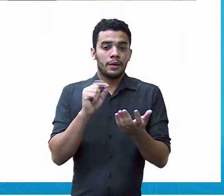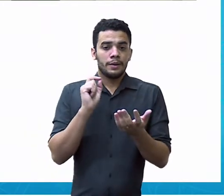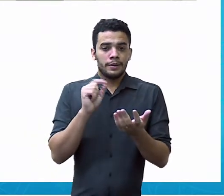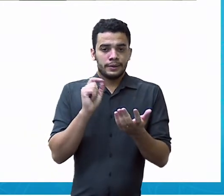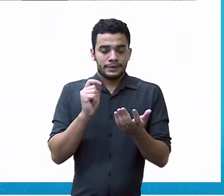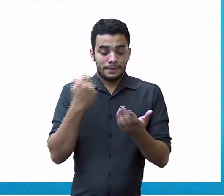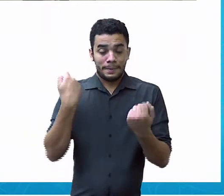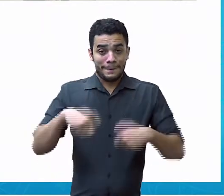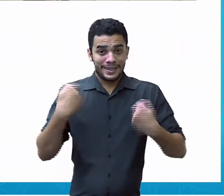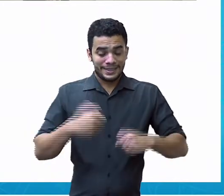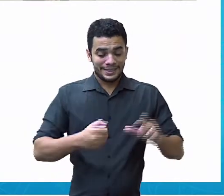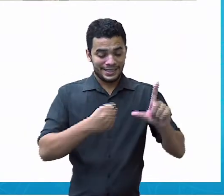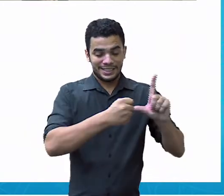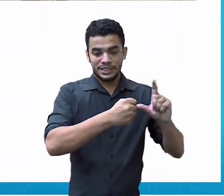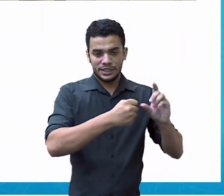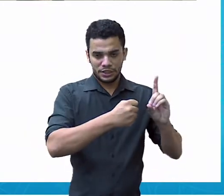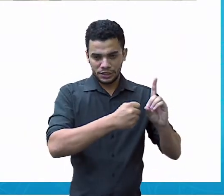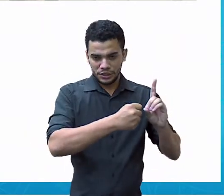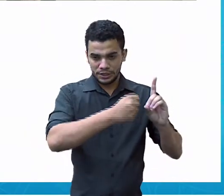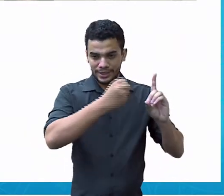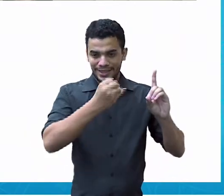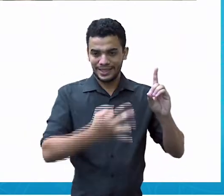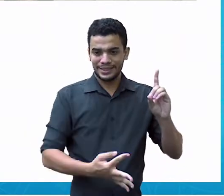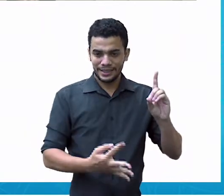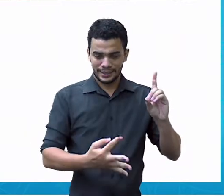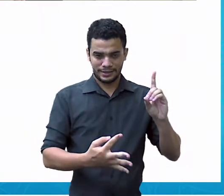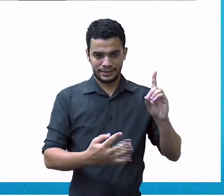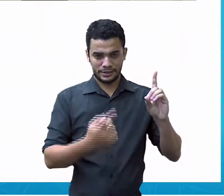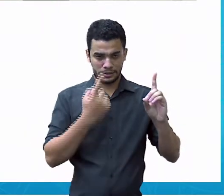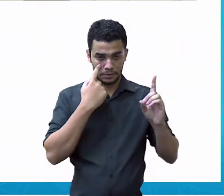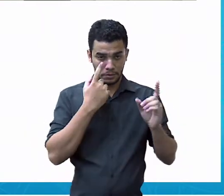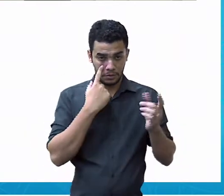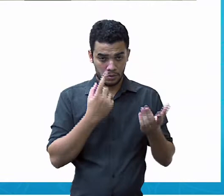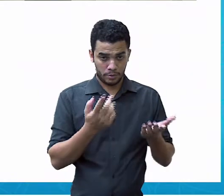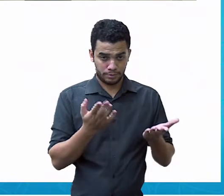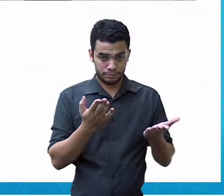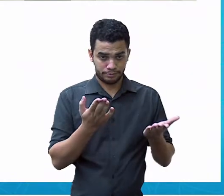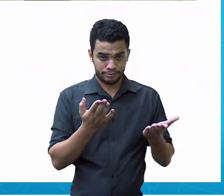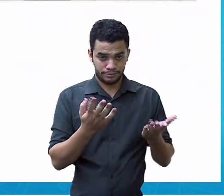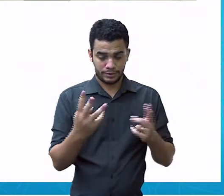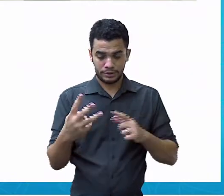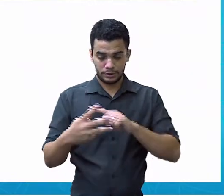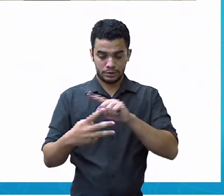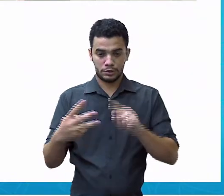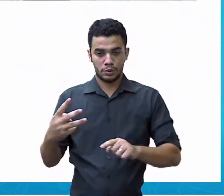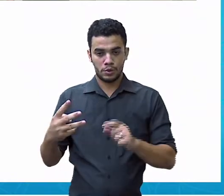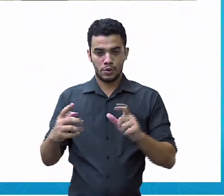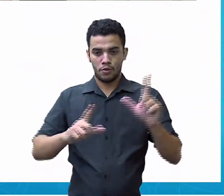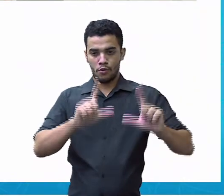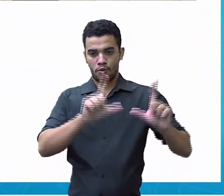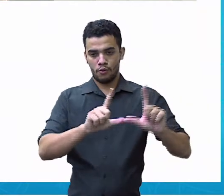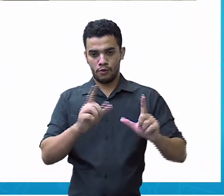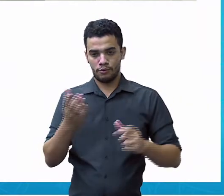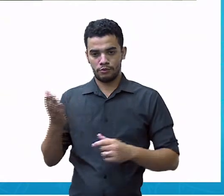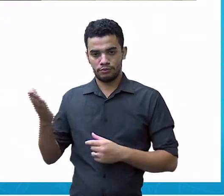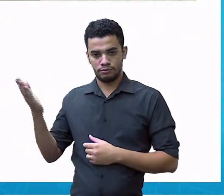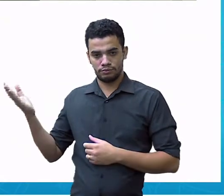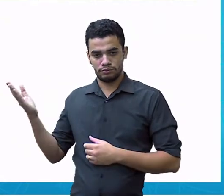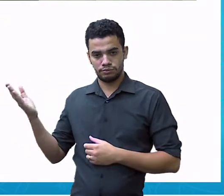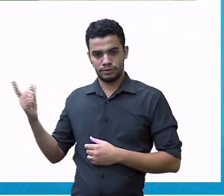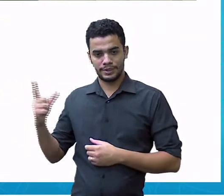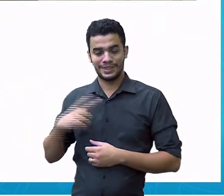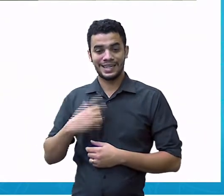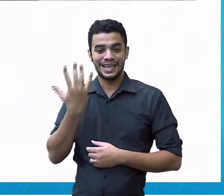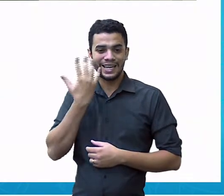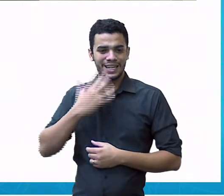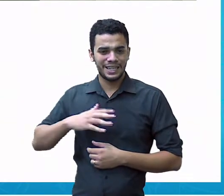e descreva as ações envolvidas em cada uma. Então, temos 3 cenas. A primeira cena, o que nós vemos